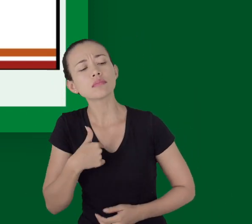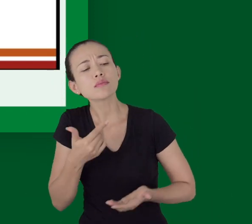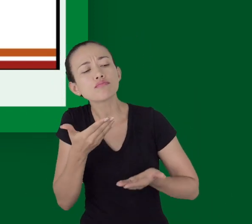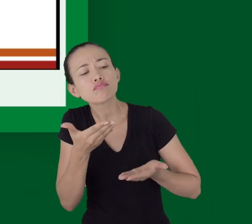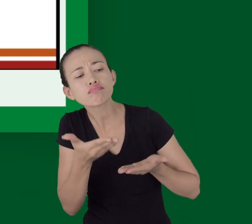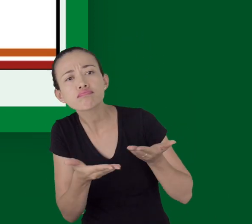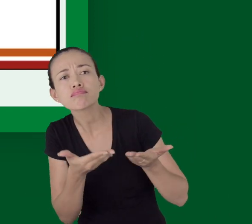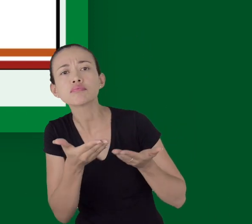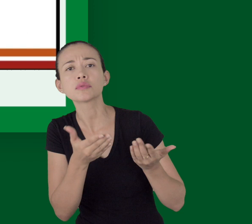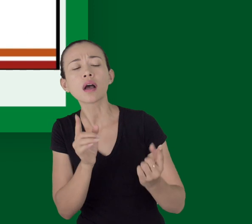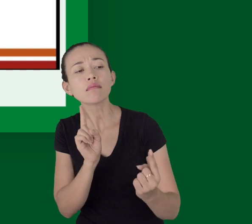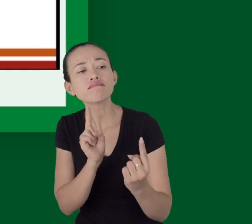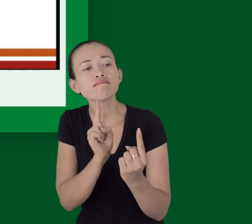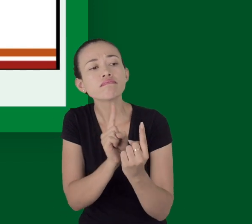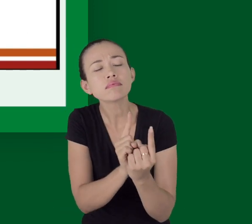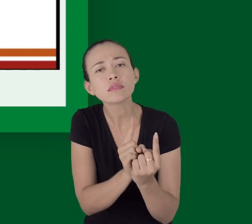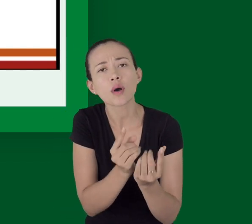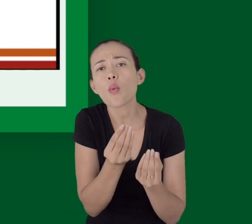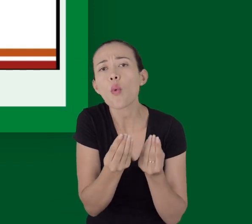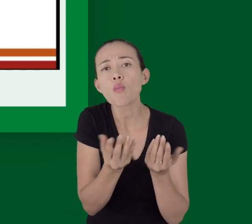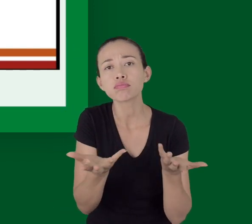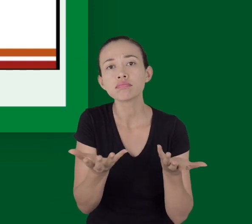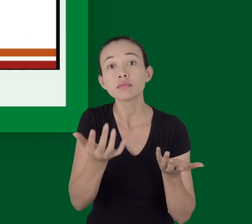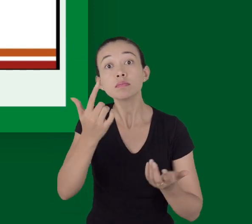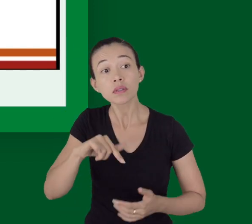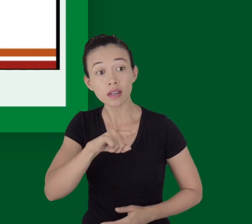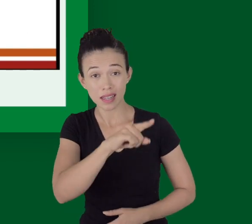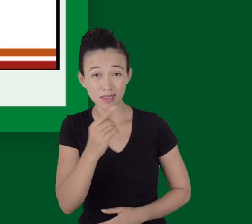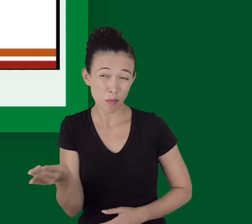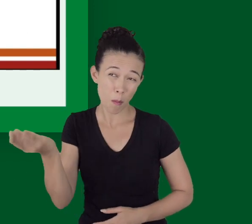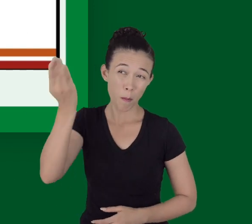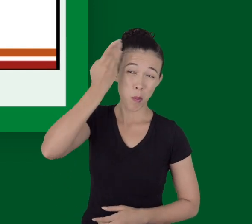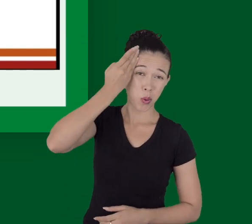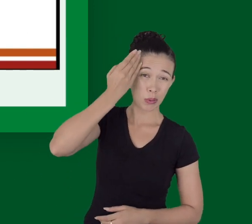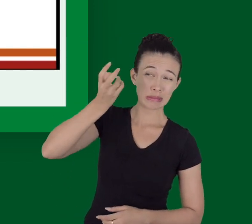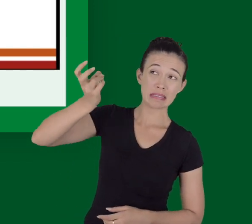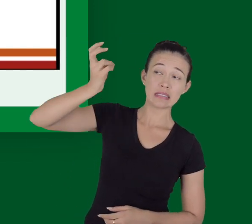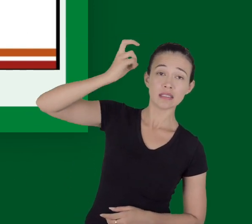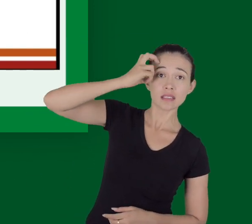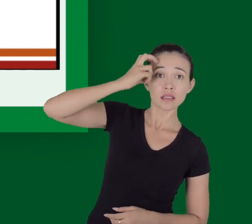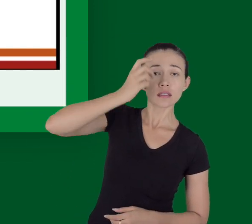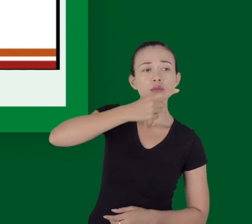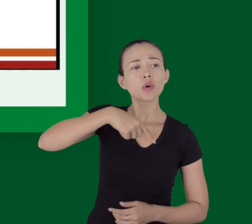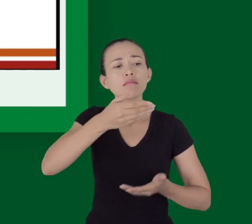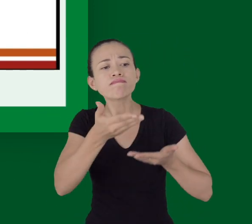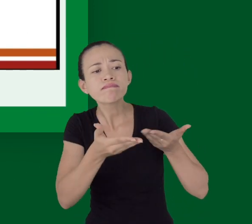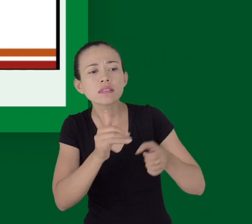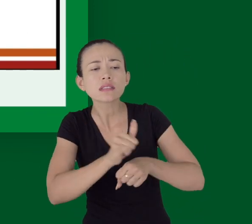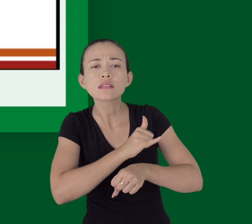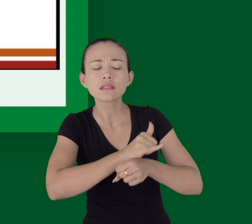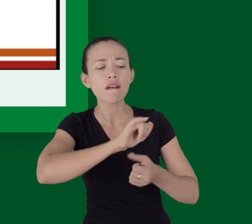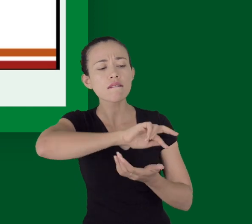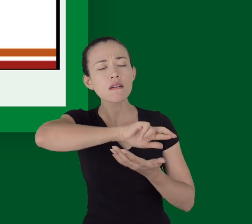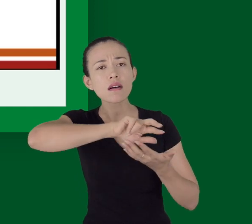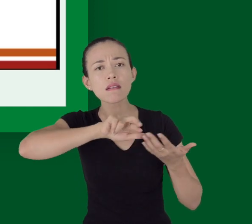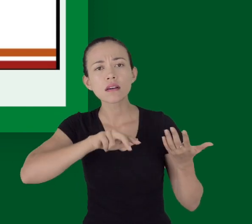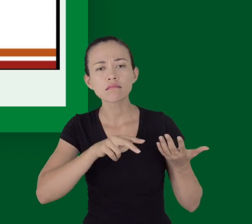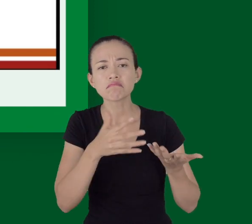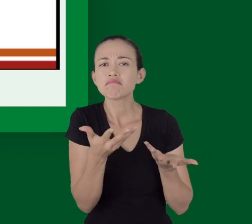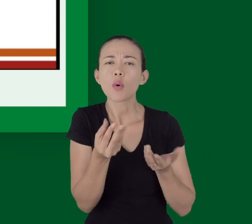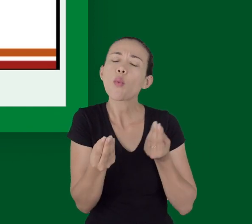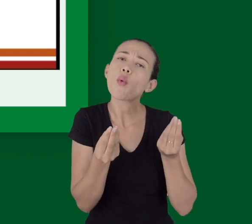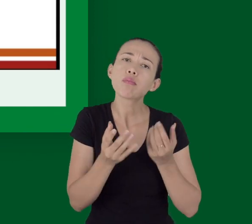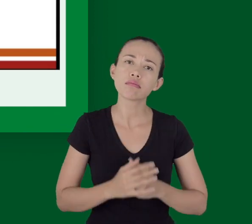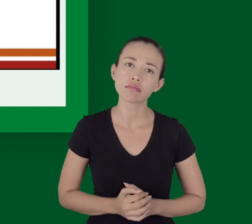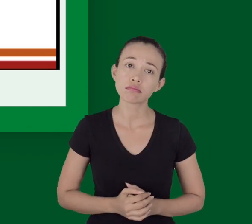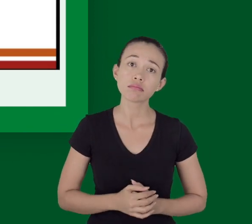podemos abordar esse paciente? Como se aborda o paciente vítima de TCE dentro da perspectiva de suporte básico? Da